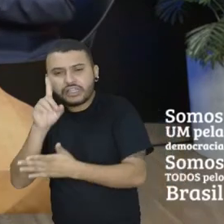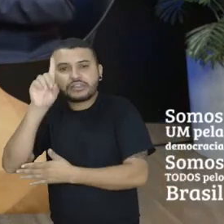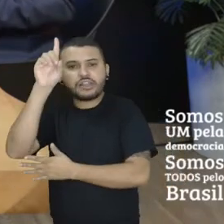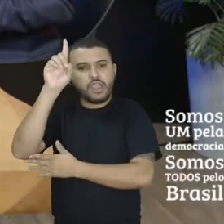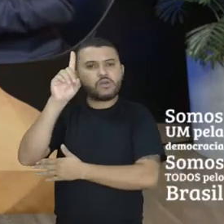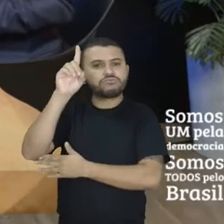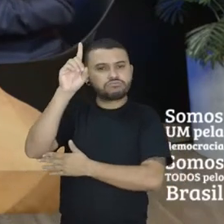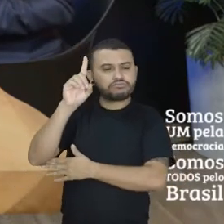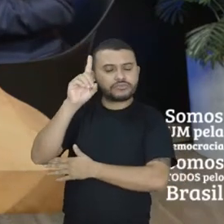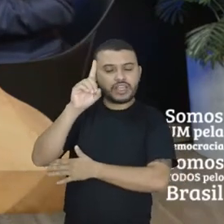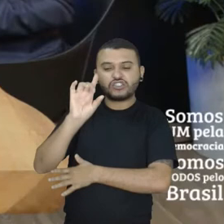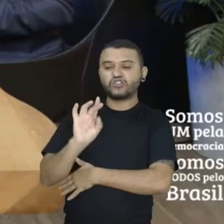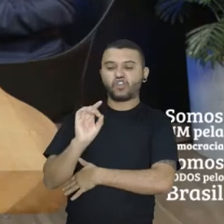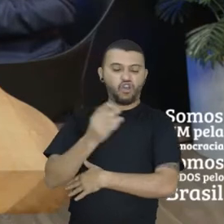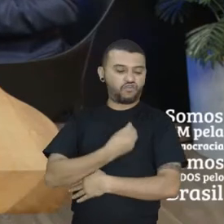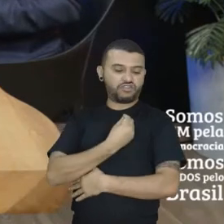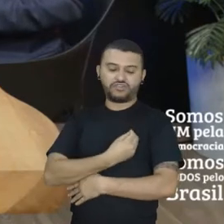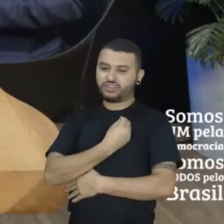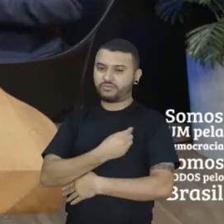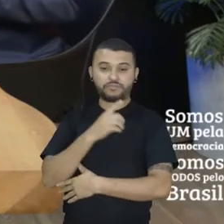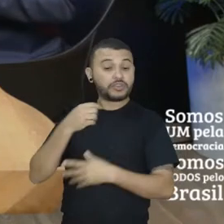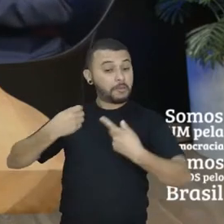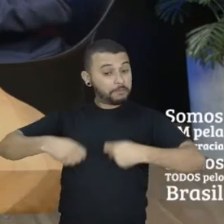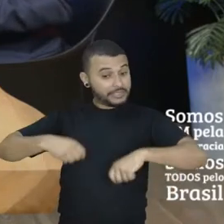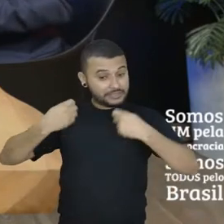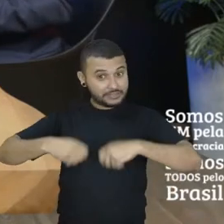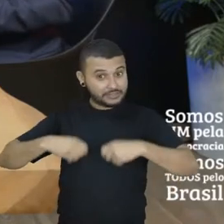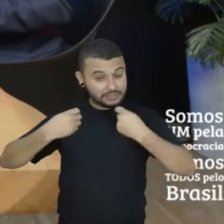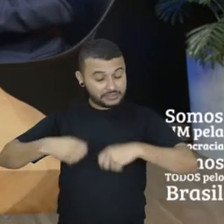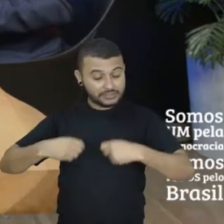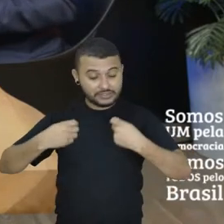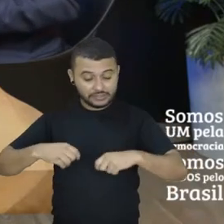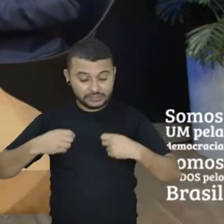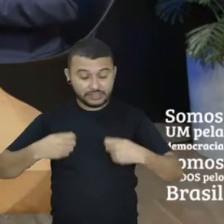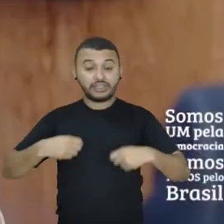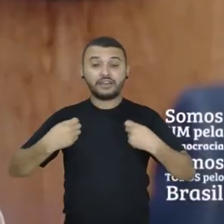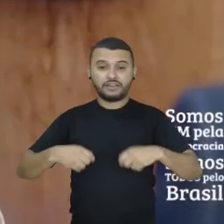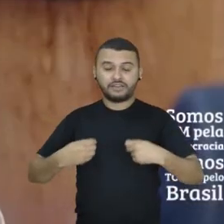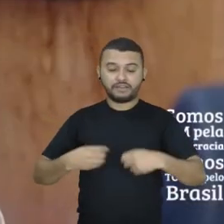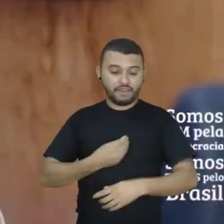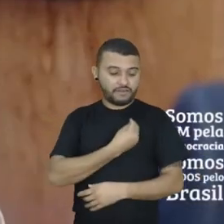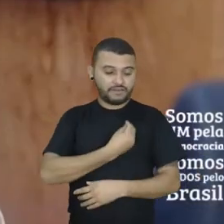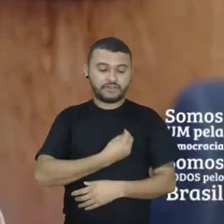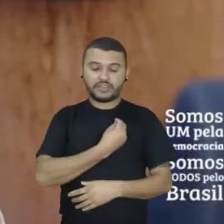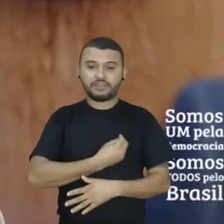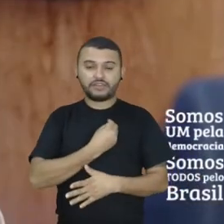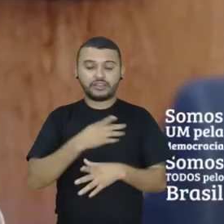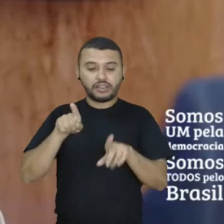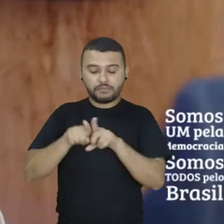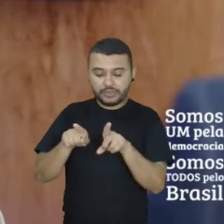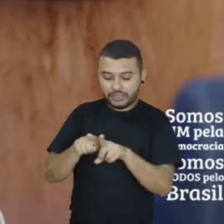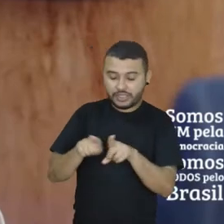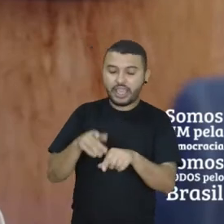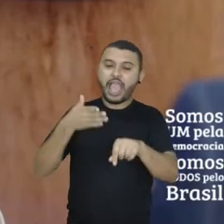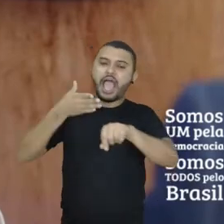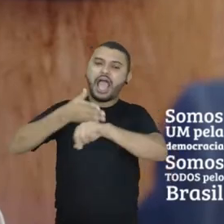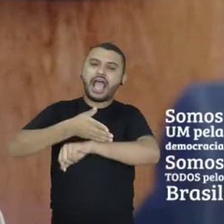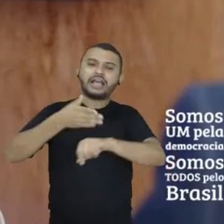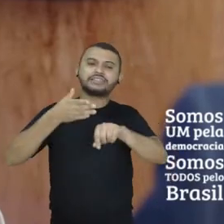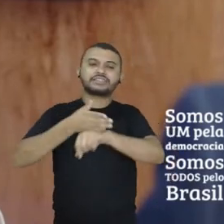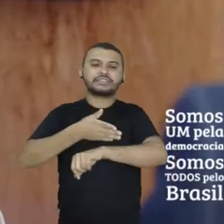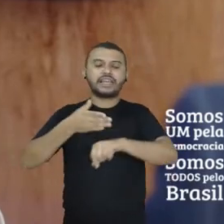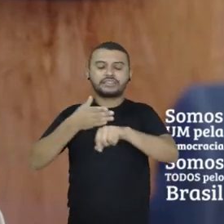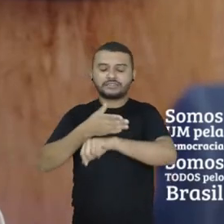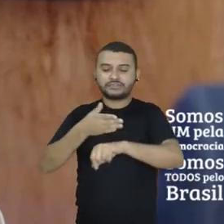na vida não basta viver, é necessário conviver e participar. Então, eu quero